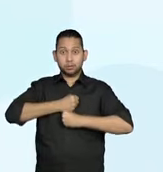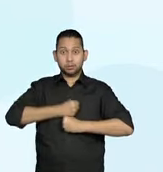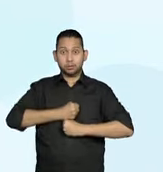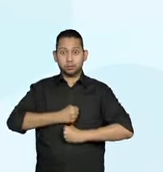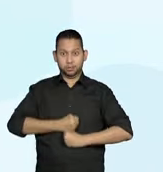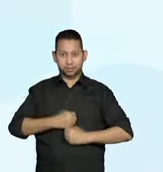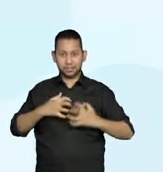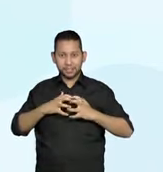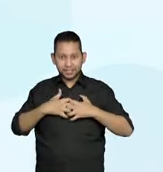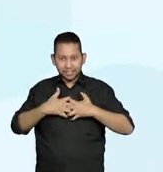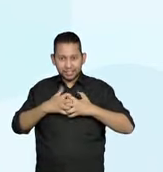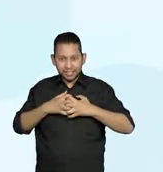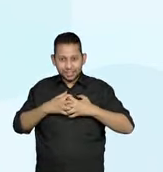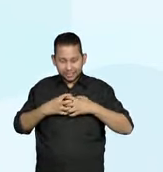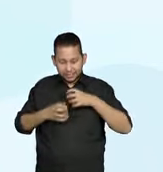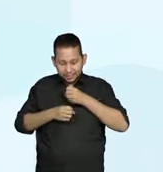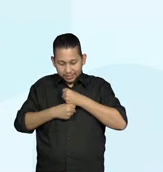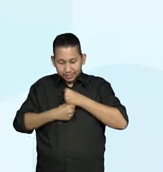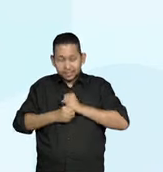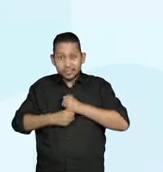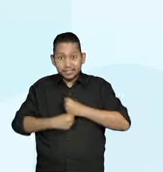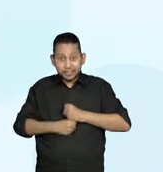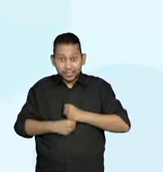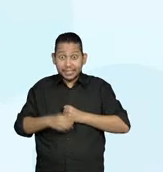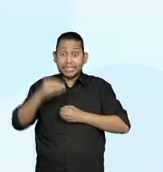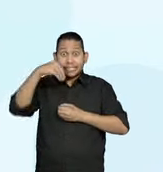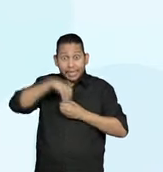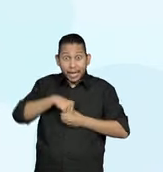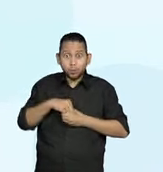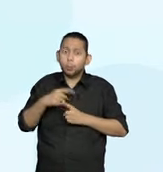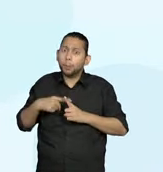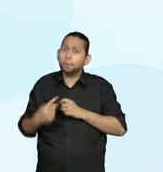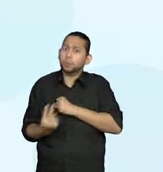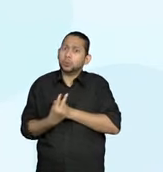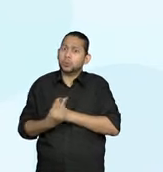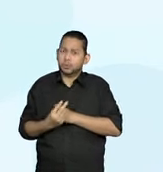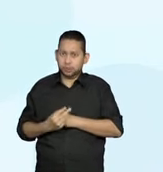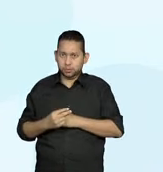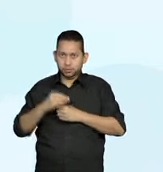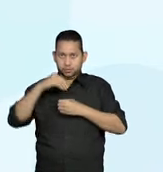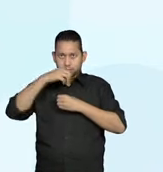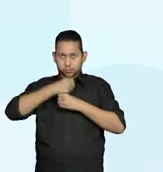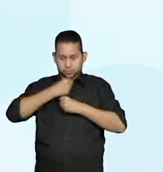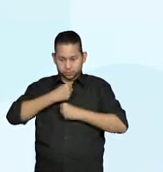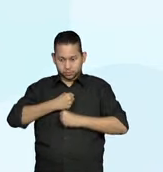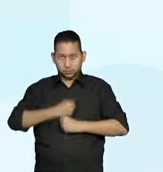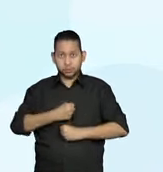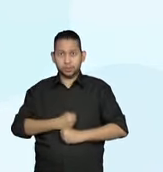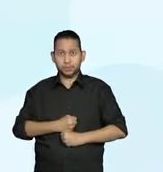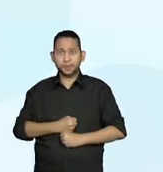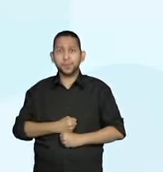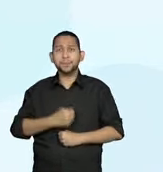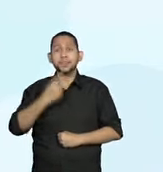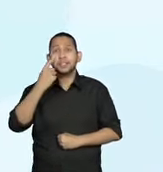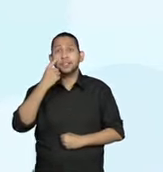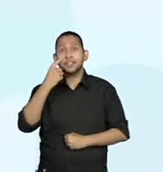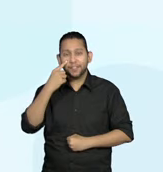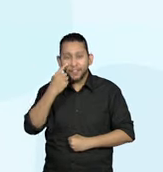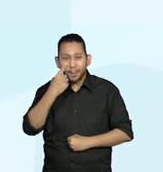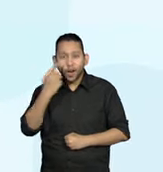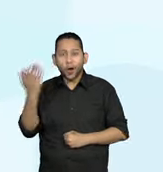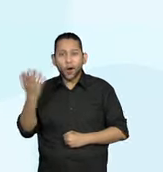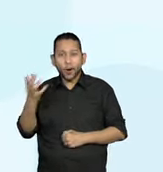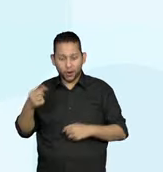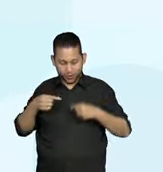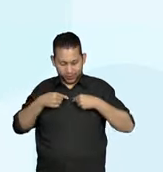das vértebras, para ficar bem protegida. E passando aqui, ó, essas linhas que